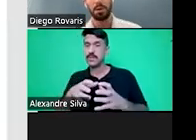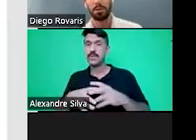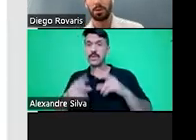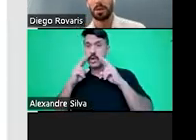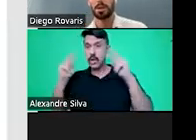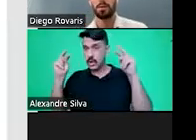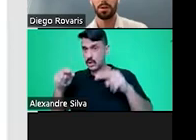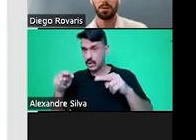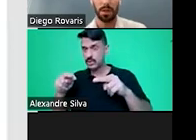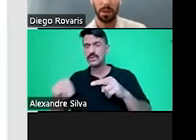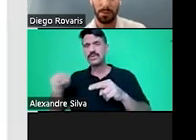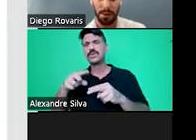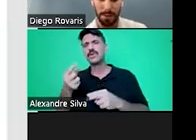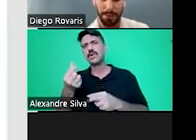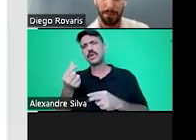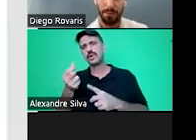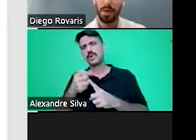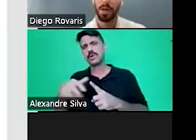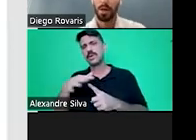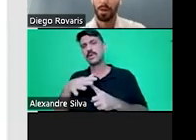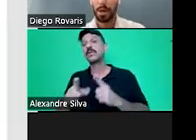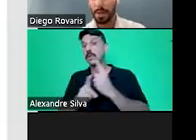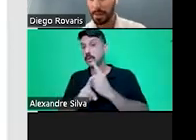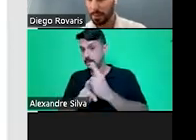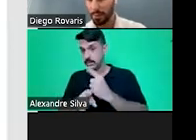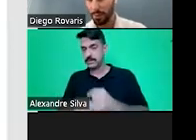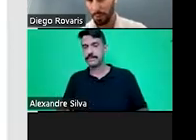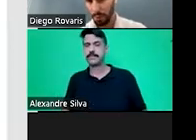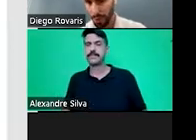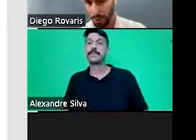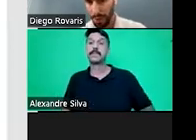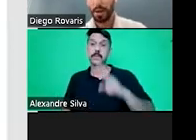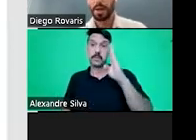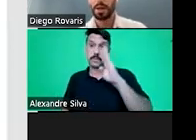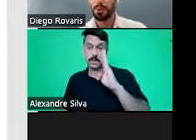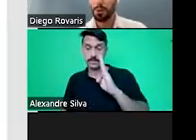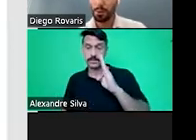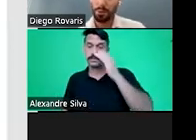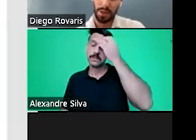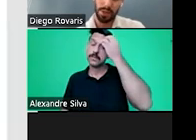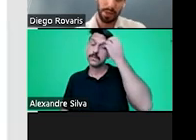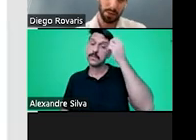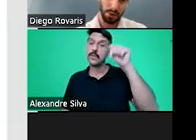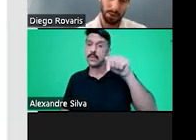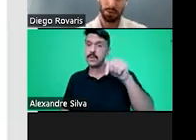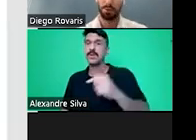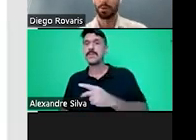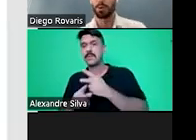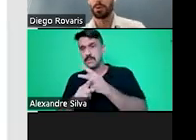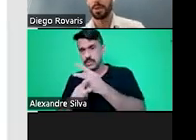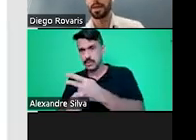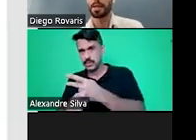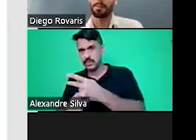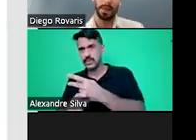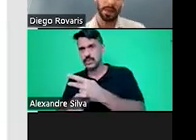nível socioeconômico desses indivíduos, o que a gente vê? No Brasil, hoje, quem procura